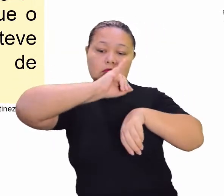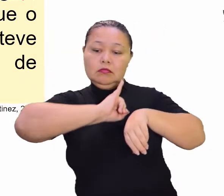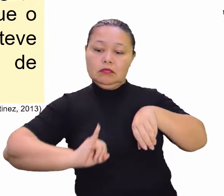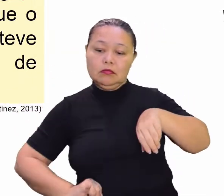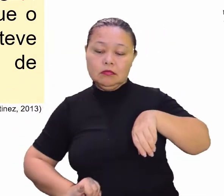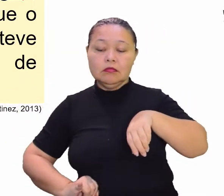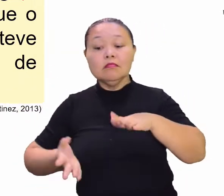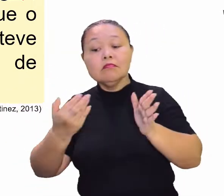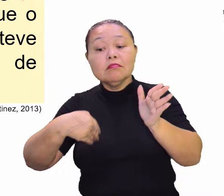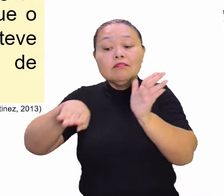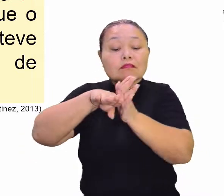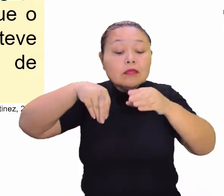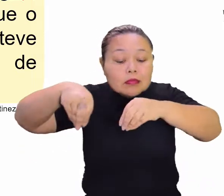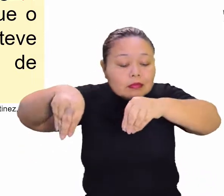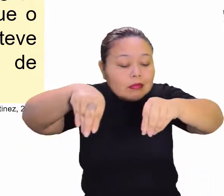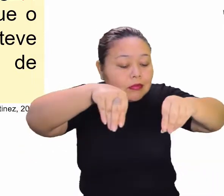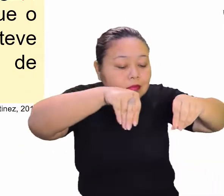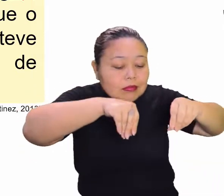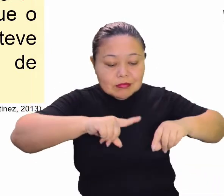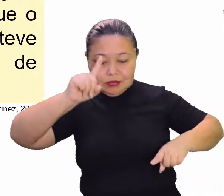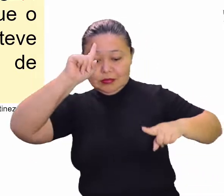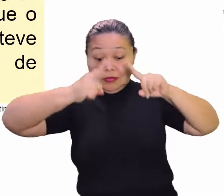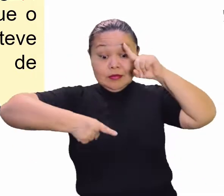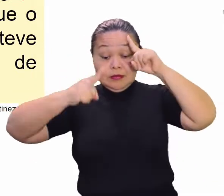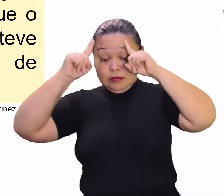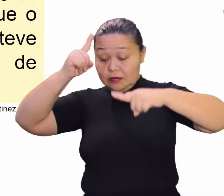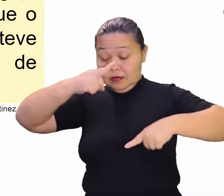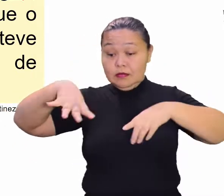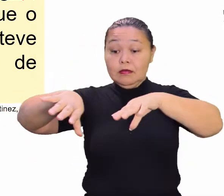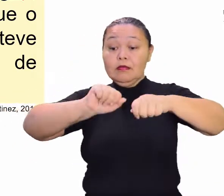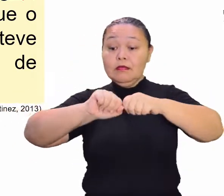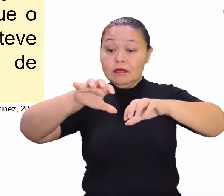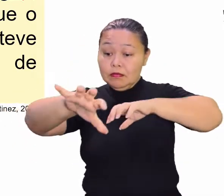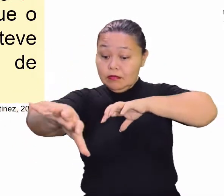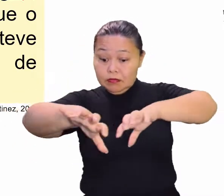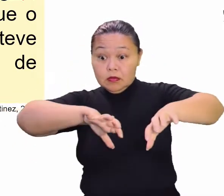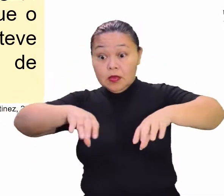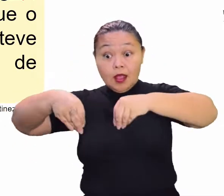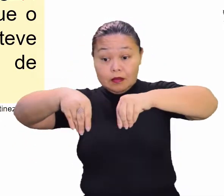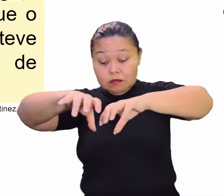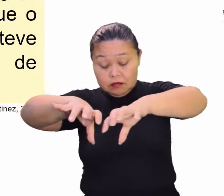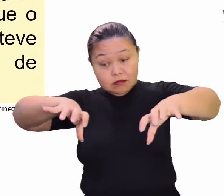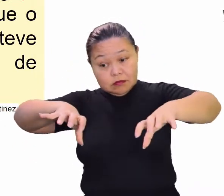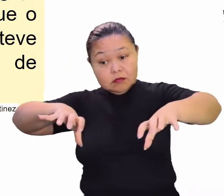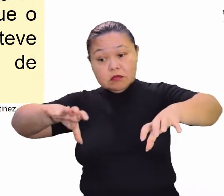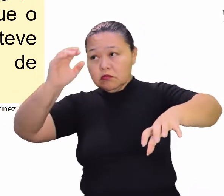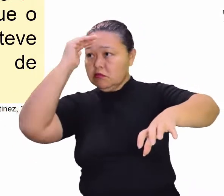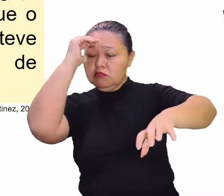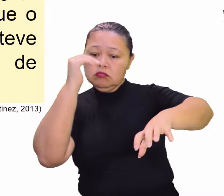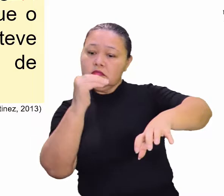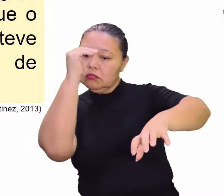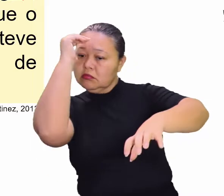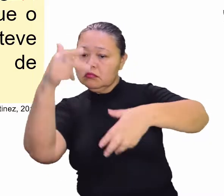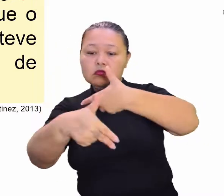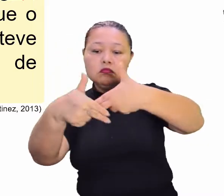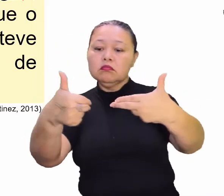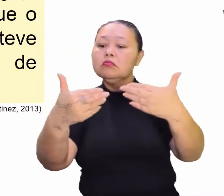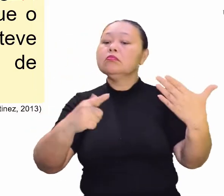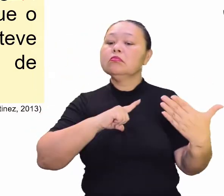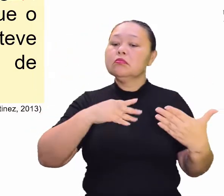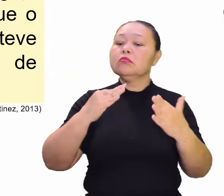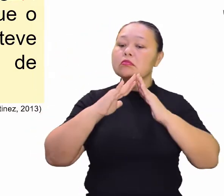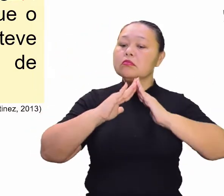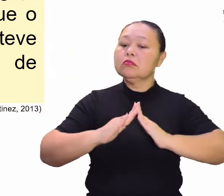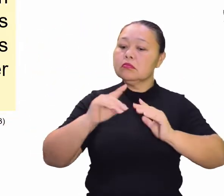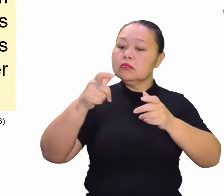que chegaram nesse território, dominaram o território, dividiram suas terras sem respeitar as etnias que viviam presentes